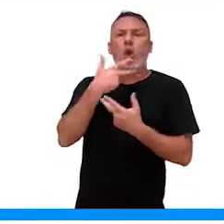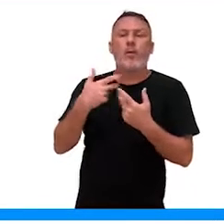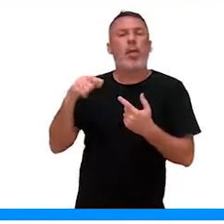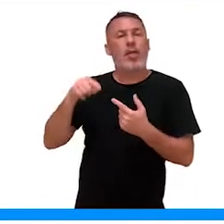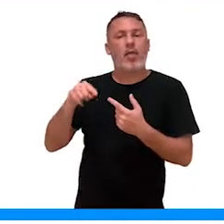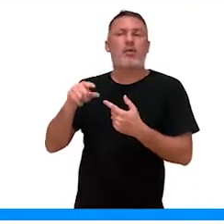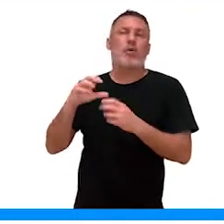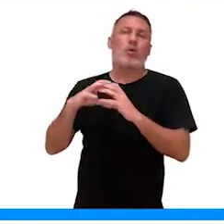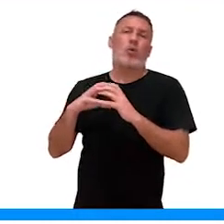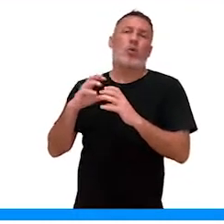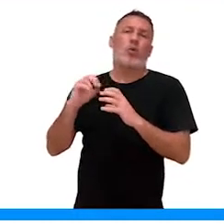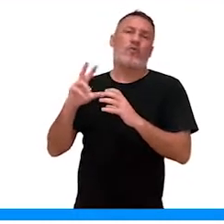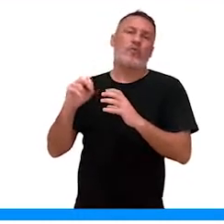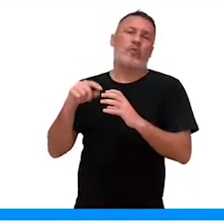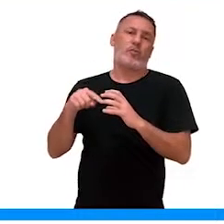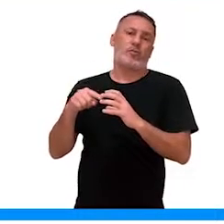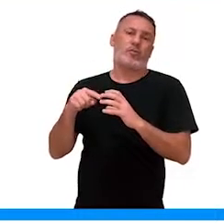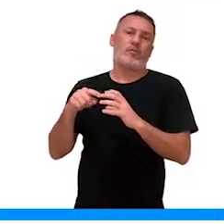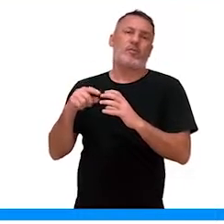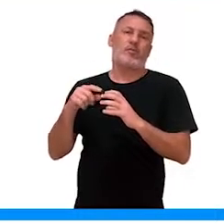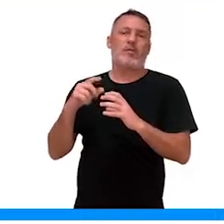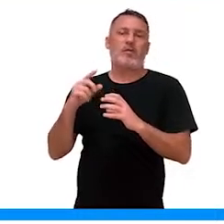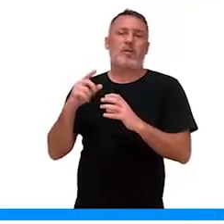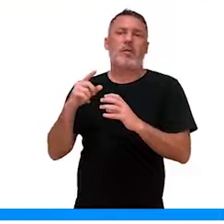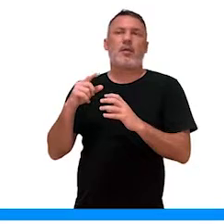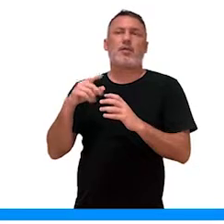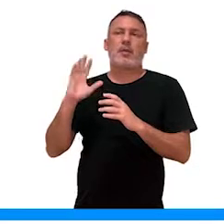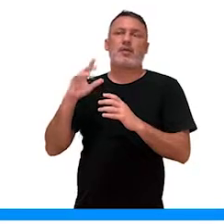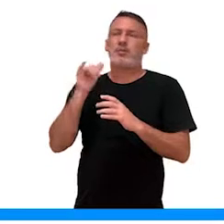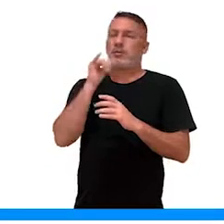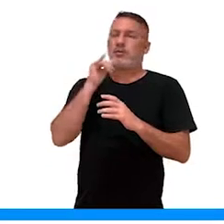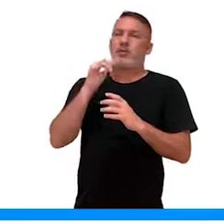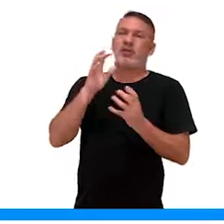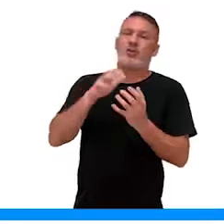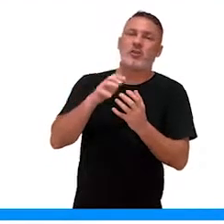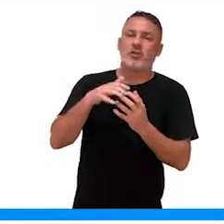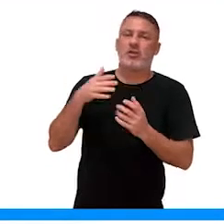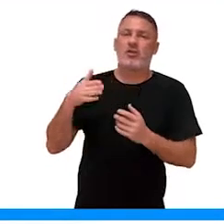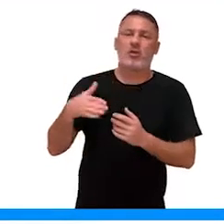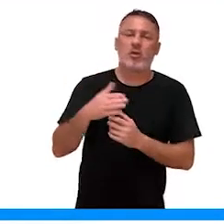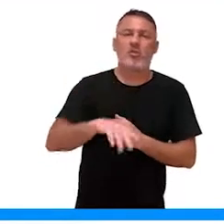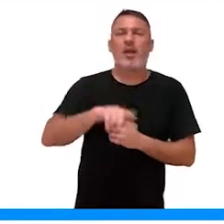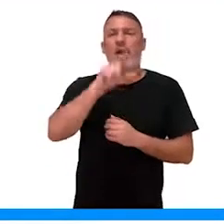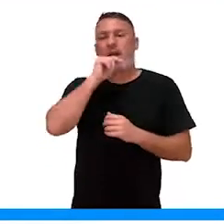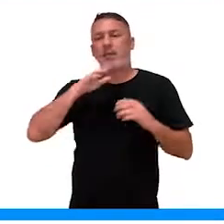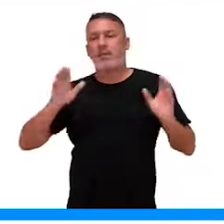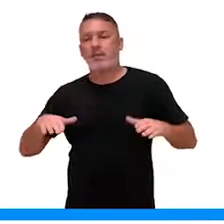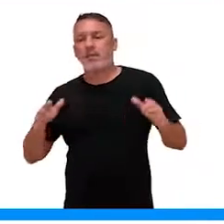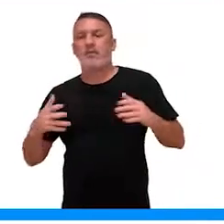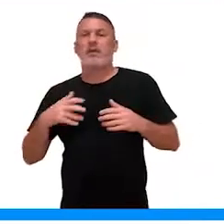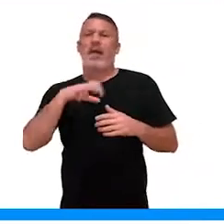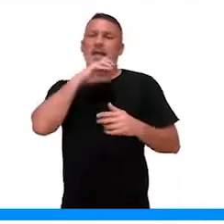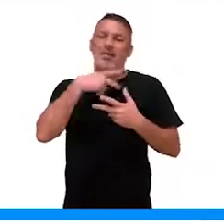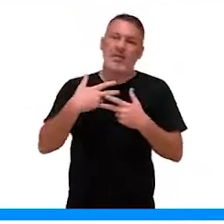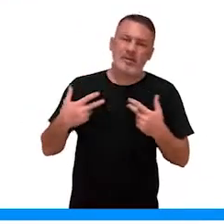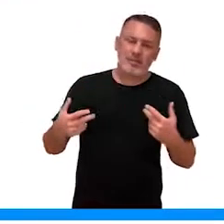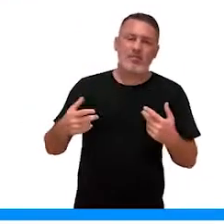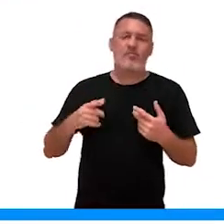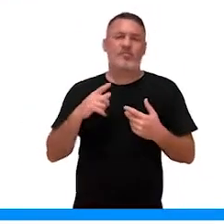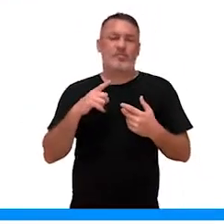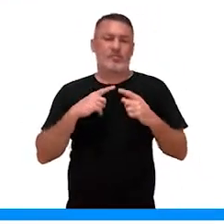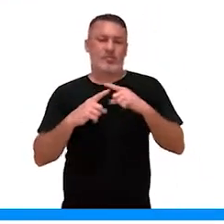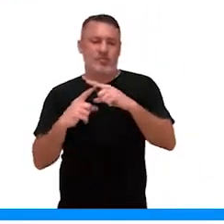quem não tem placenta. Isso vai ser comum em répteis, em aves e em mamíferos que põem ovos, que são os monotremados igual